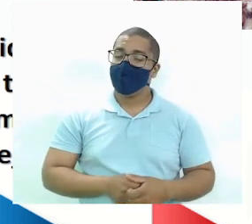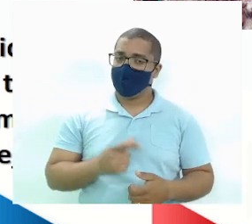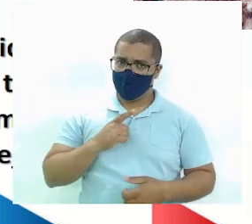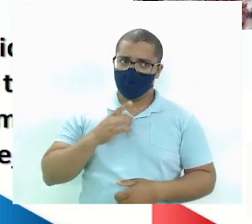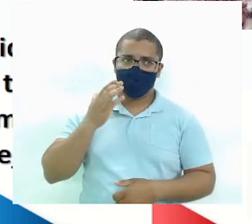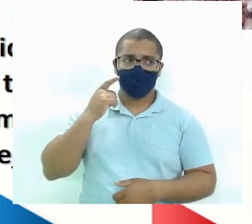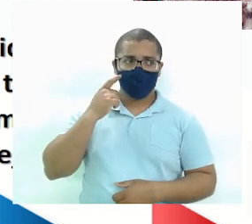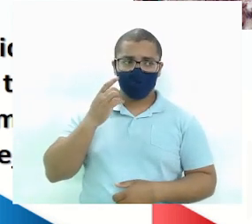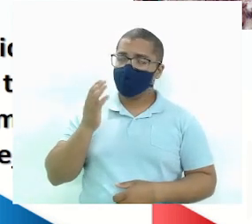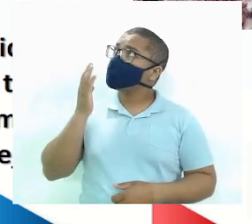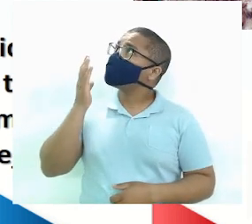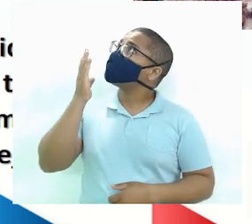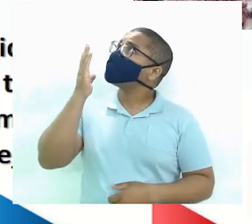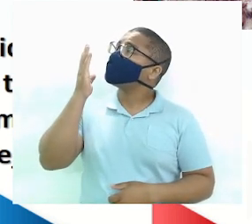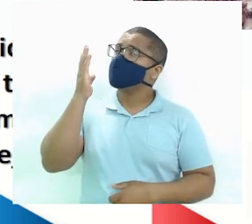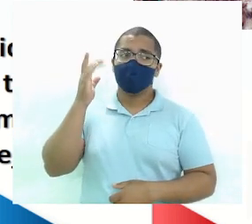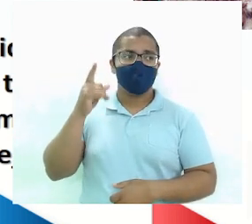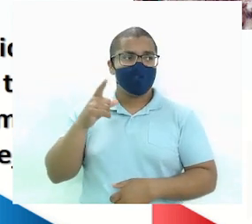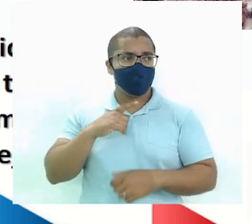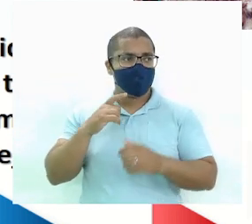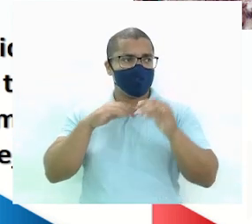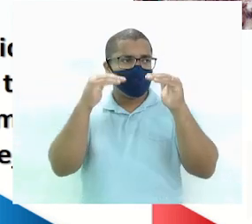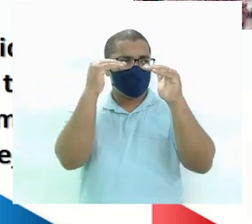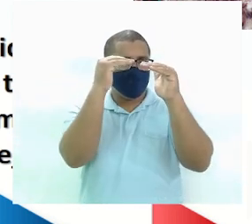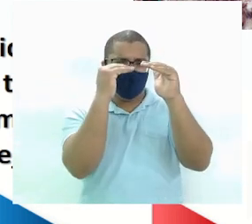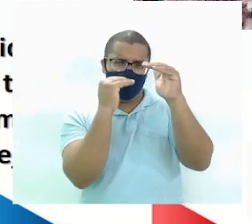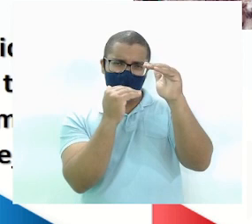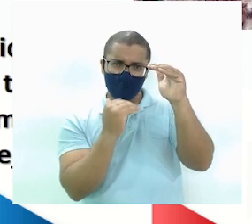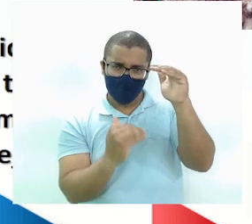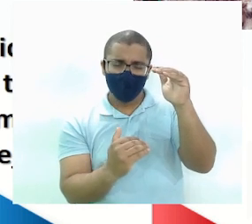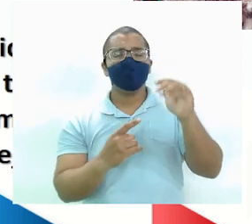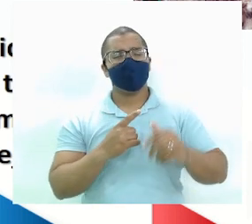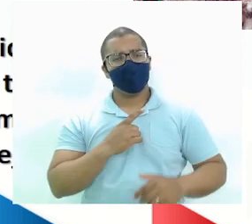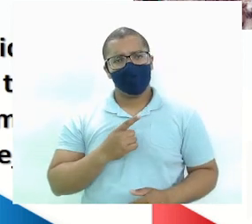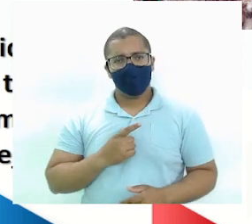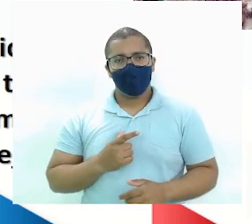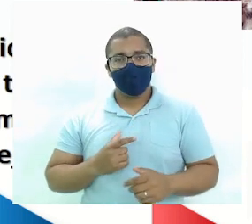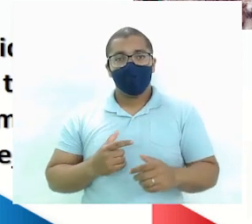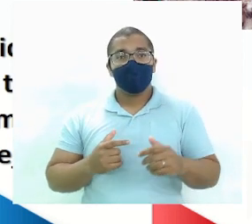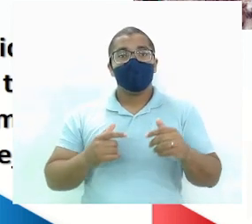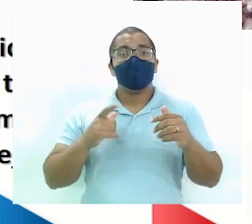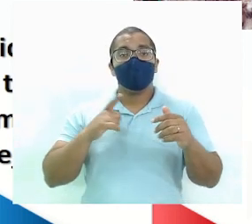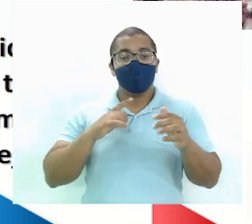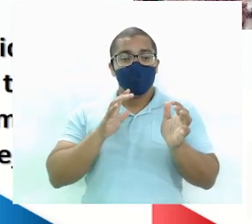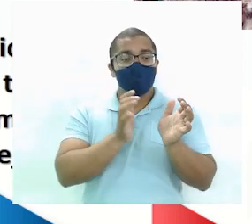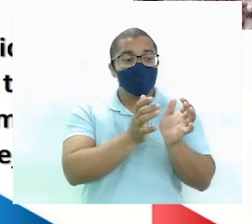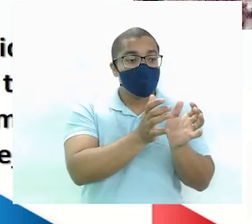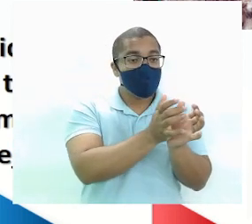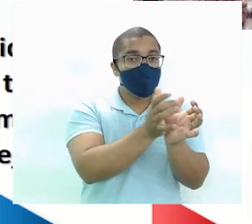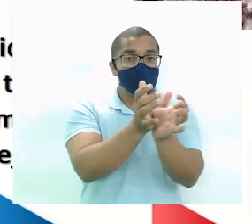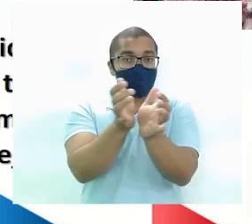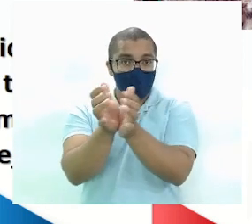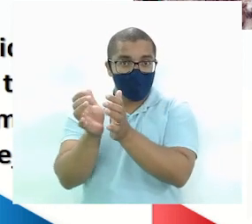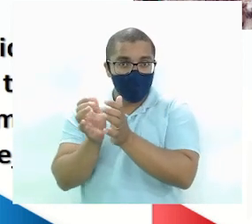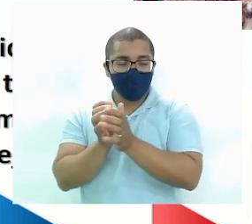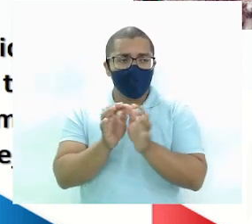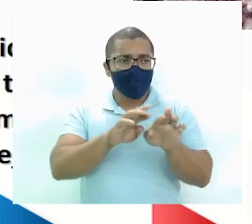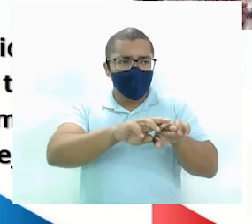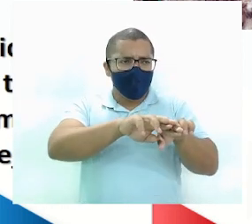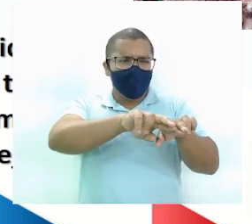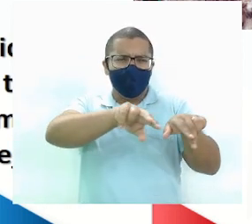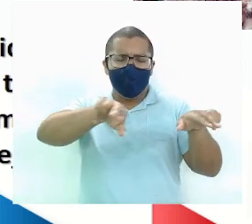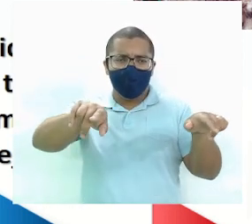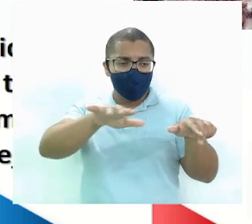tinham toda uma sociedade de hierarquia. Sob sua autoridade estavam centenas de tribos que deveriam